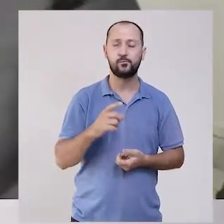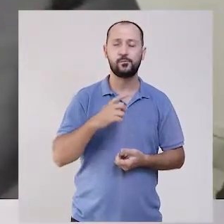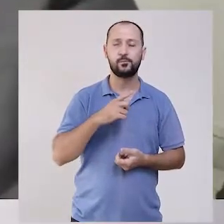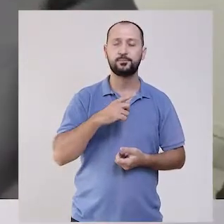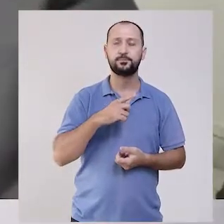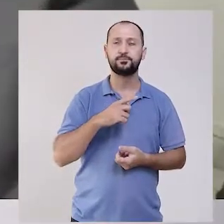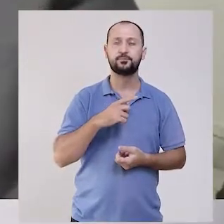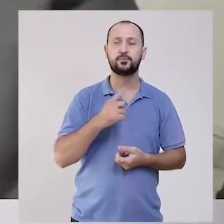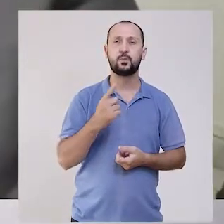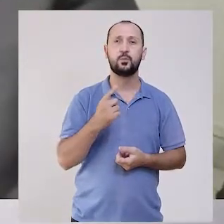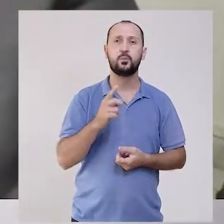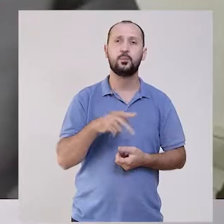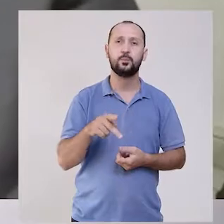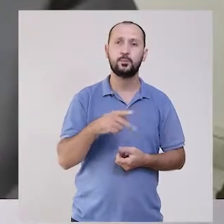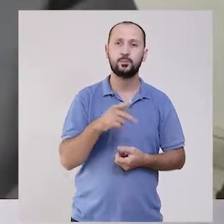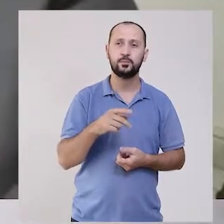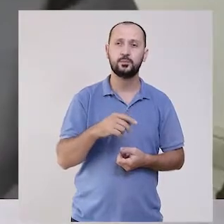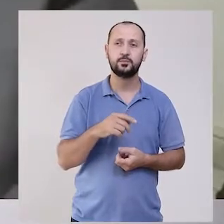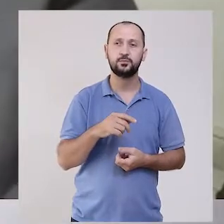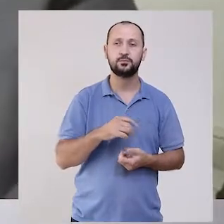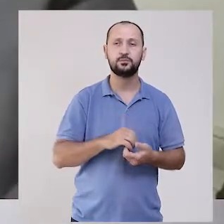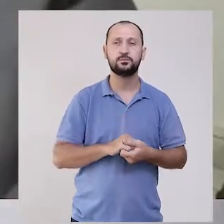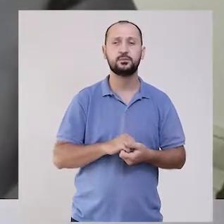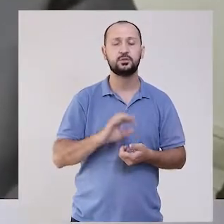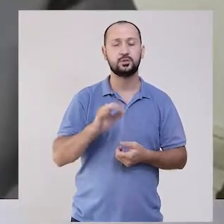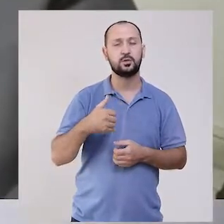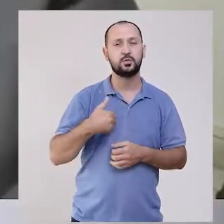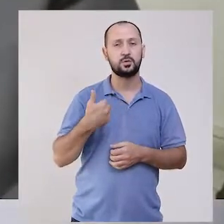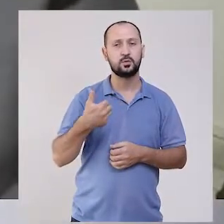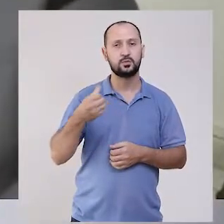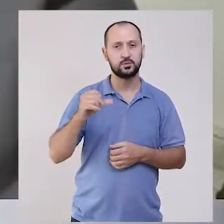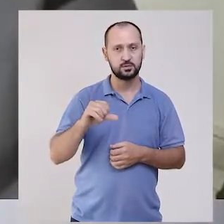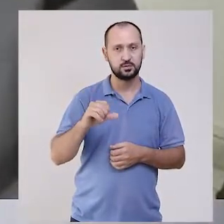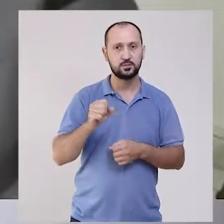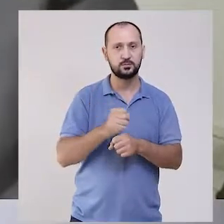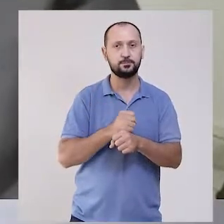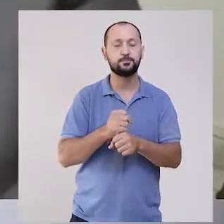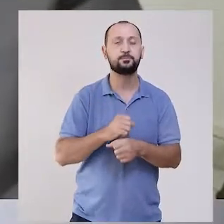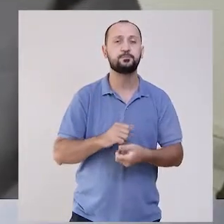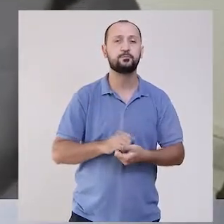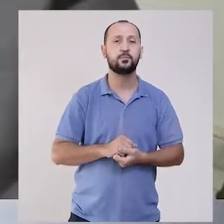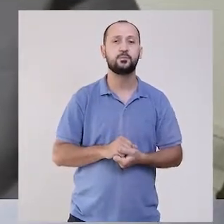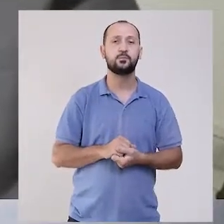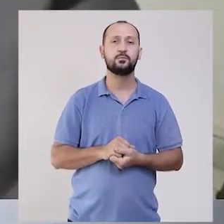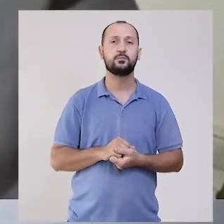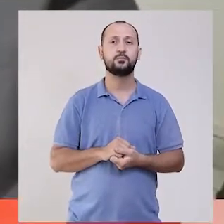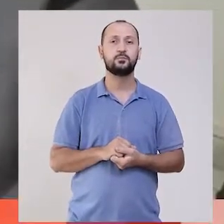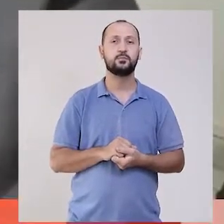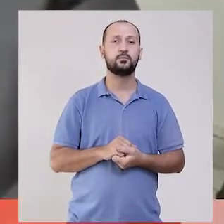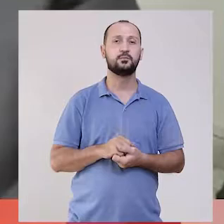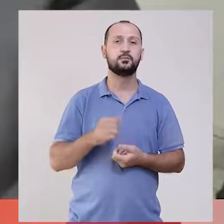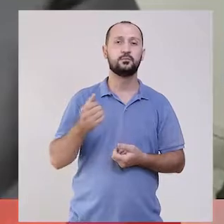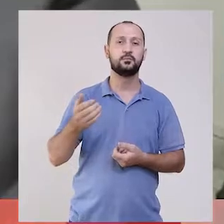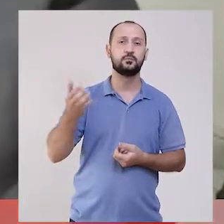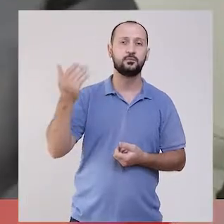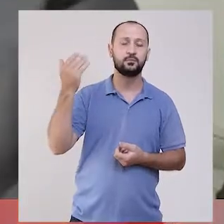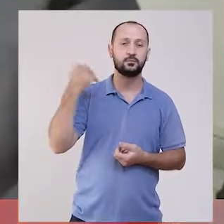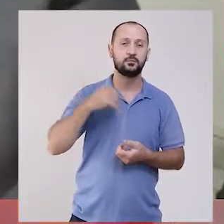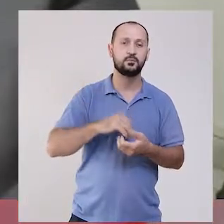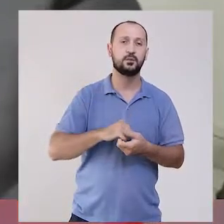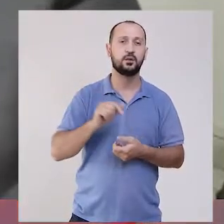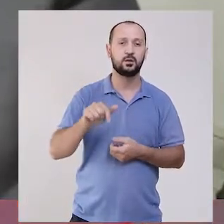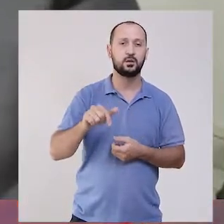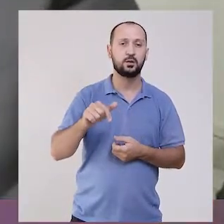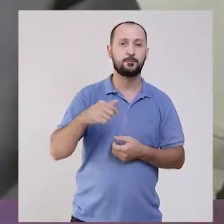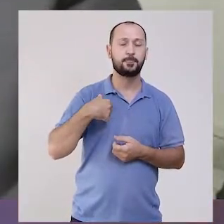eu tive um professor, ele é vivo ainda, está com 96 anos, o professor Yukio Moriguchi, na época,